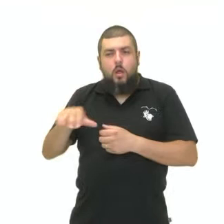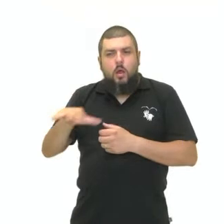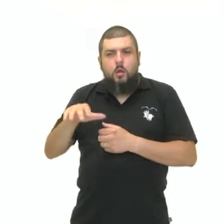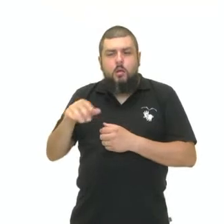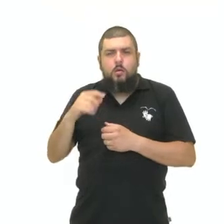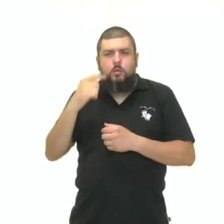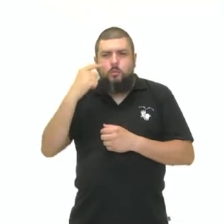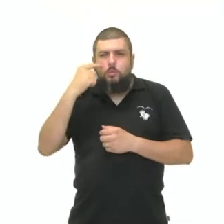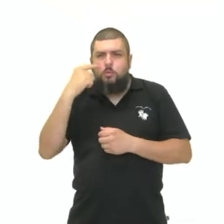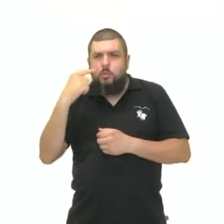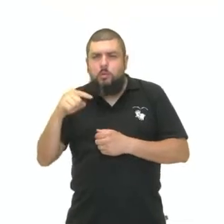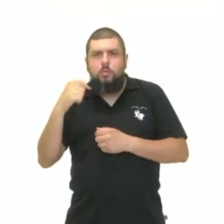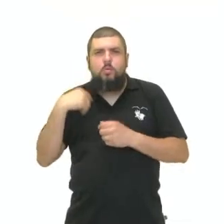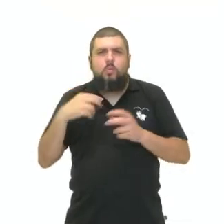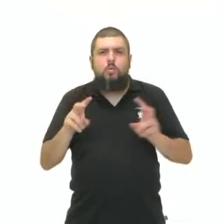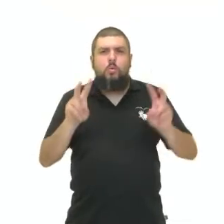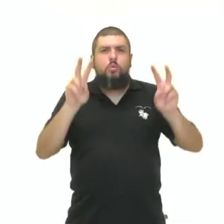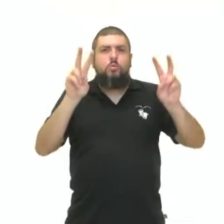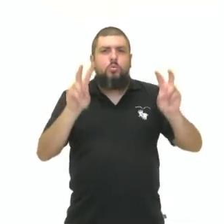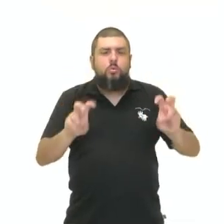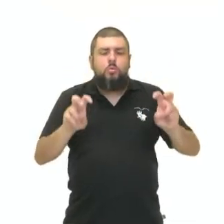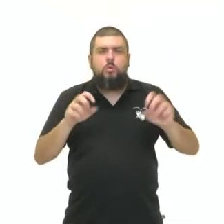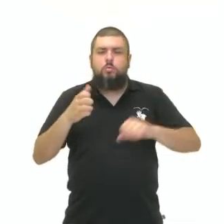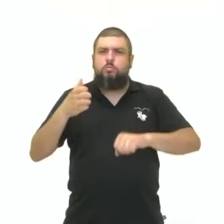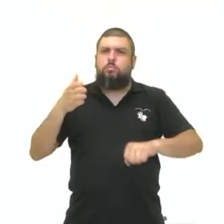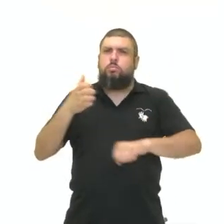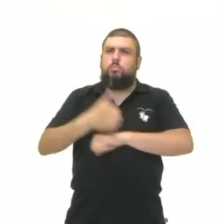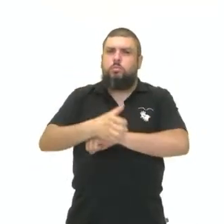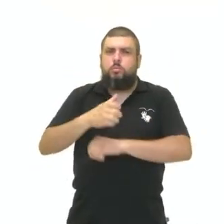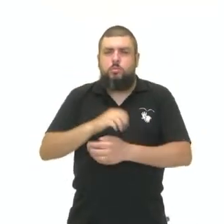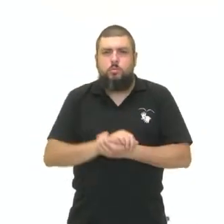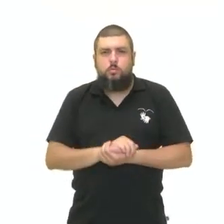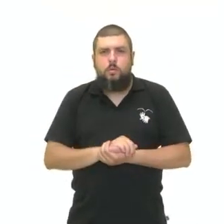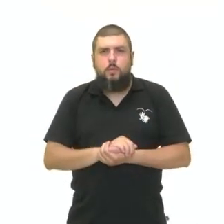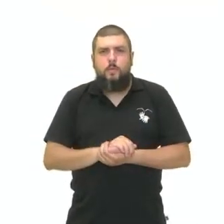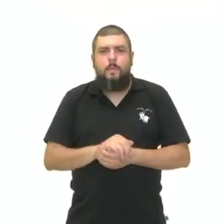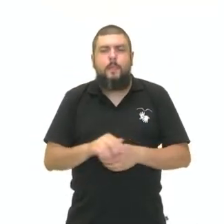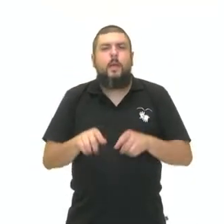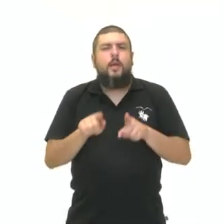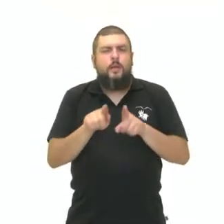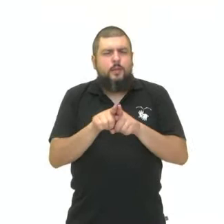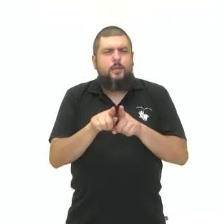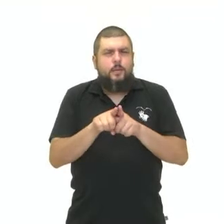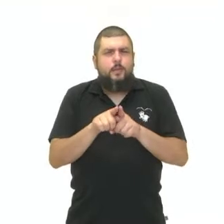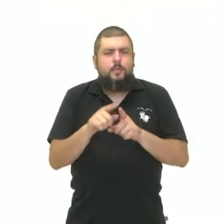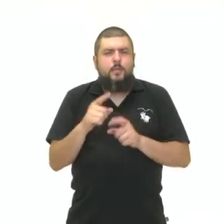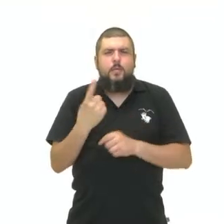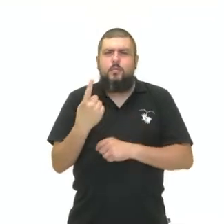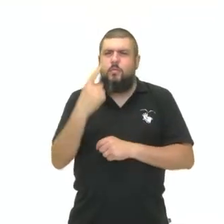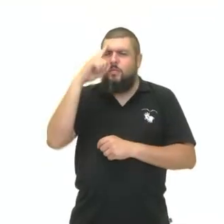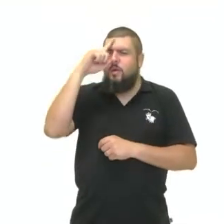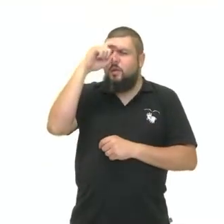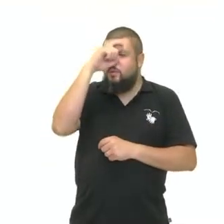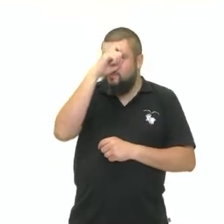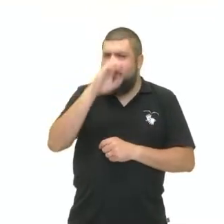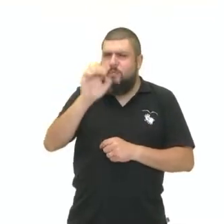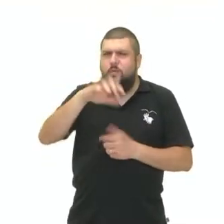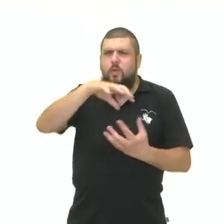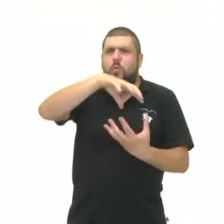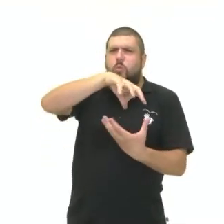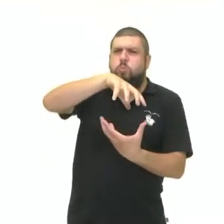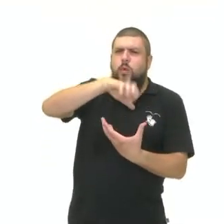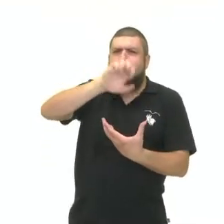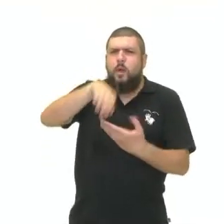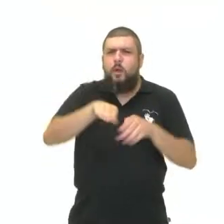um título exagerado. Uma sobre terraplanismo, difícil de ser analisada justamente por colocar em